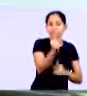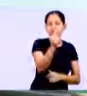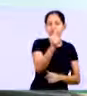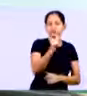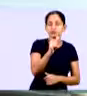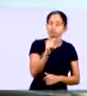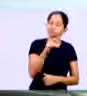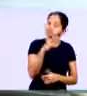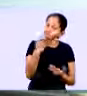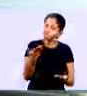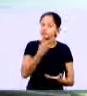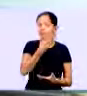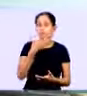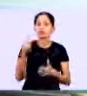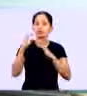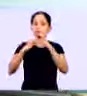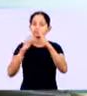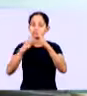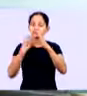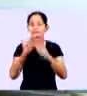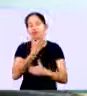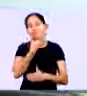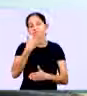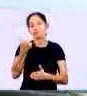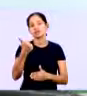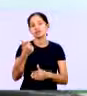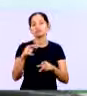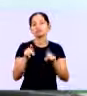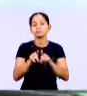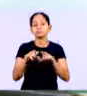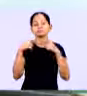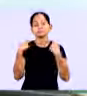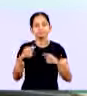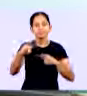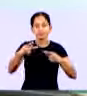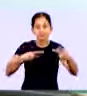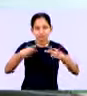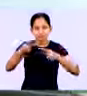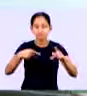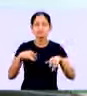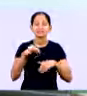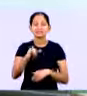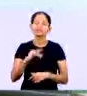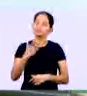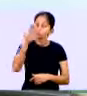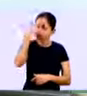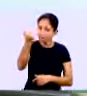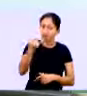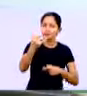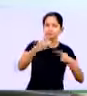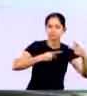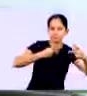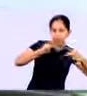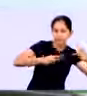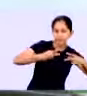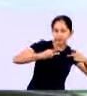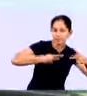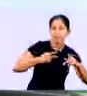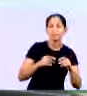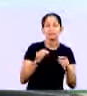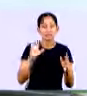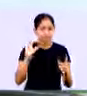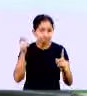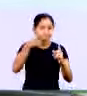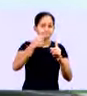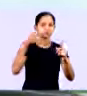torna possível que as organizações sejam geridas. Daí a importância do planejamento financeiro. Se eu tenho um bom planejamento financeiro e se ele realmente é efetivo,